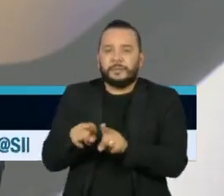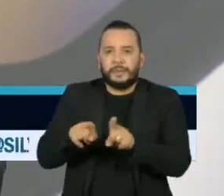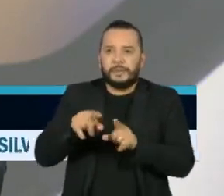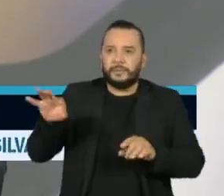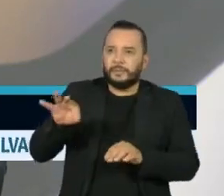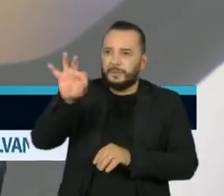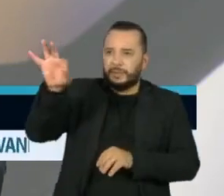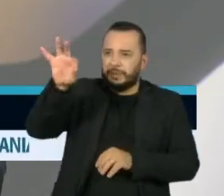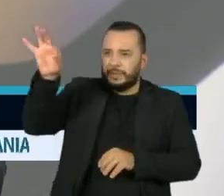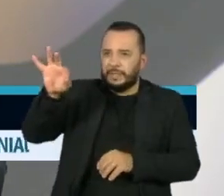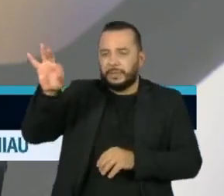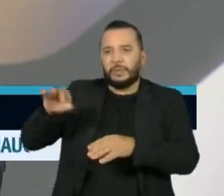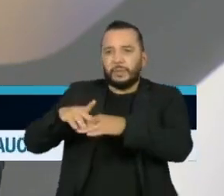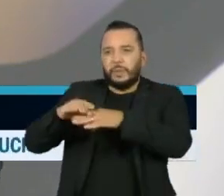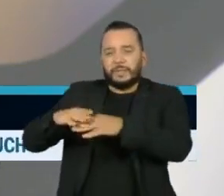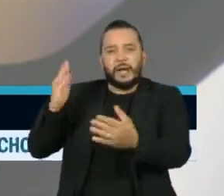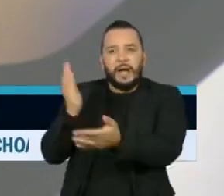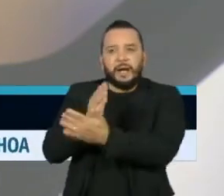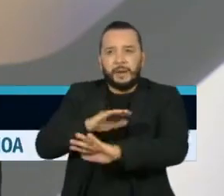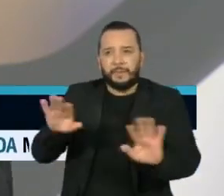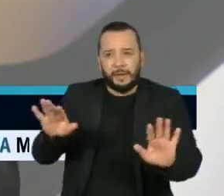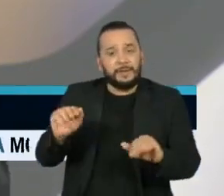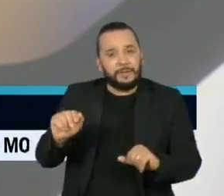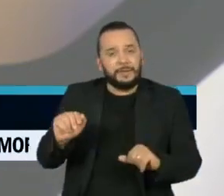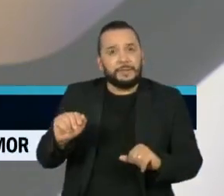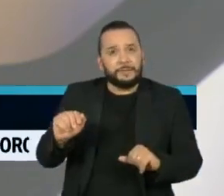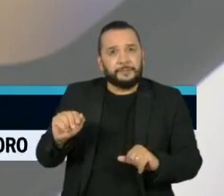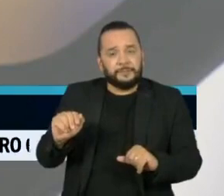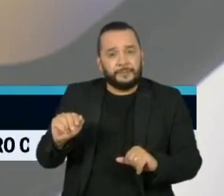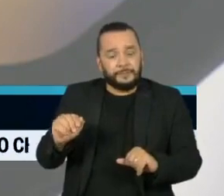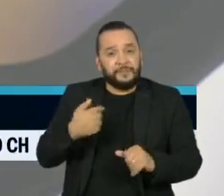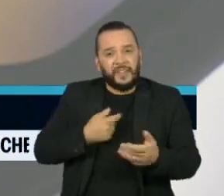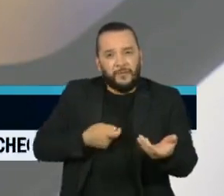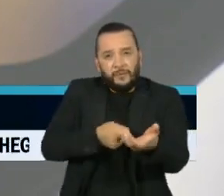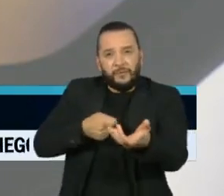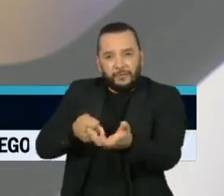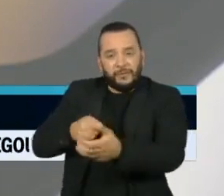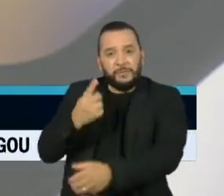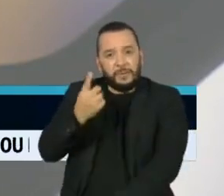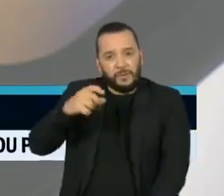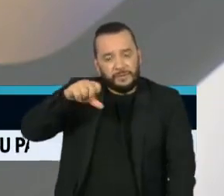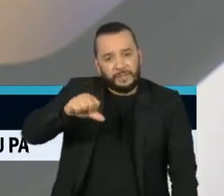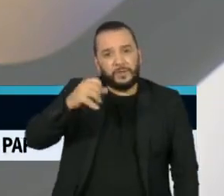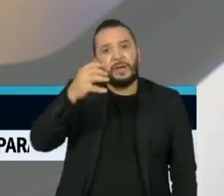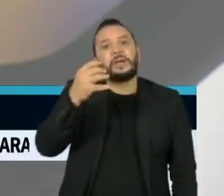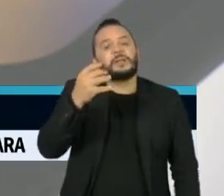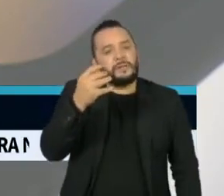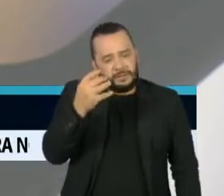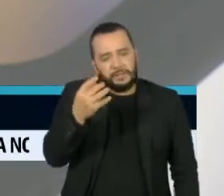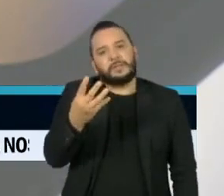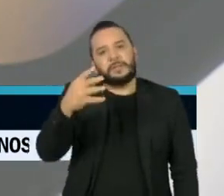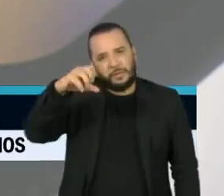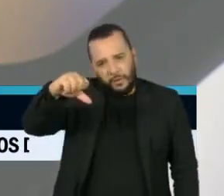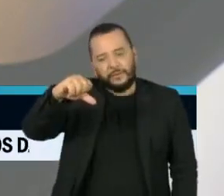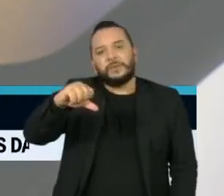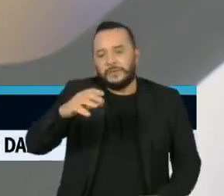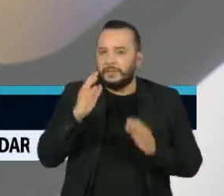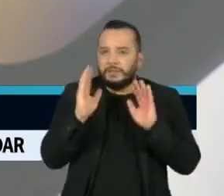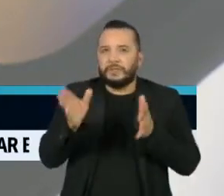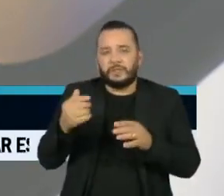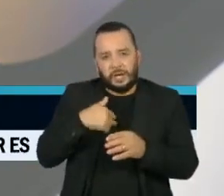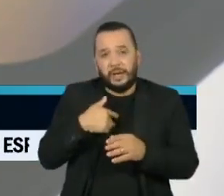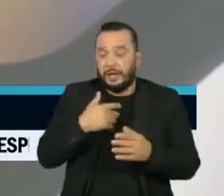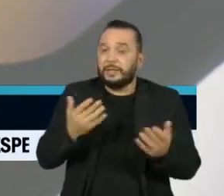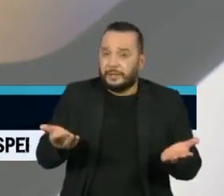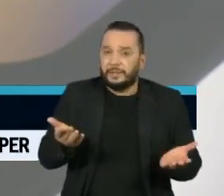mosquitos que transmitiam doenças. Bom, em 49 foi pior, né? Ganhou a lobotomia frontal do Egas Muniz para controle de comportamento.